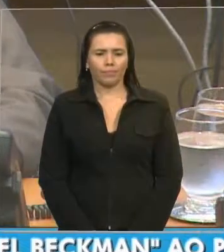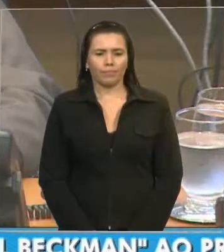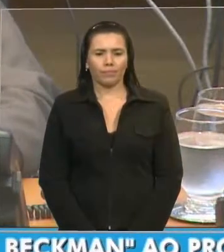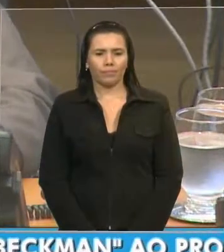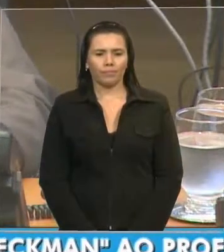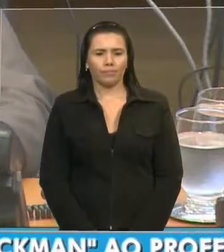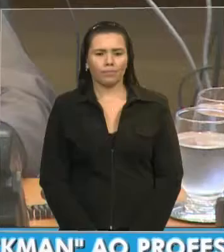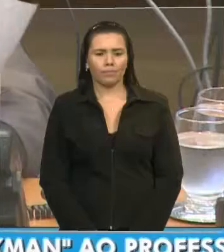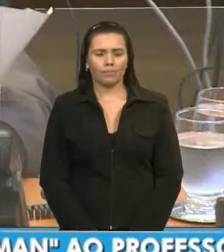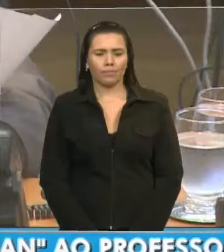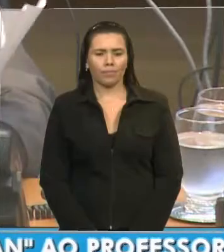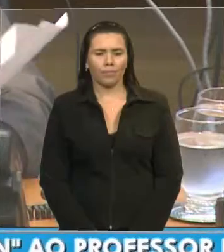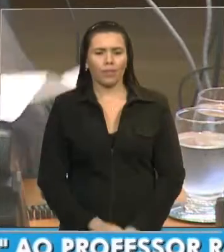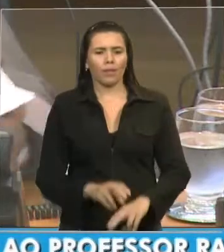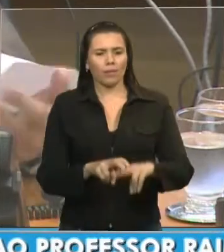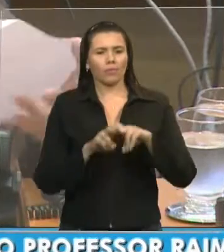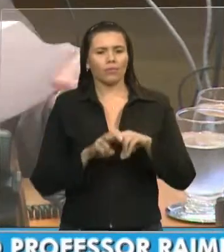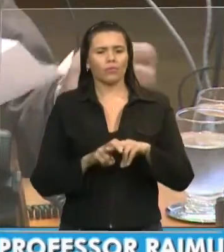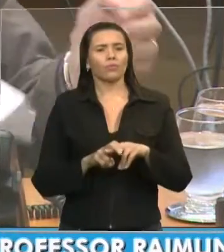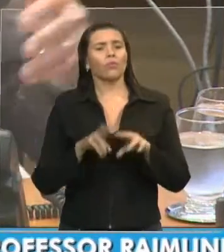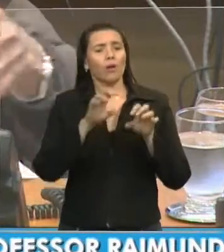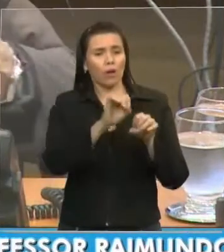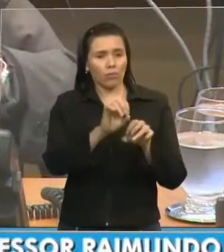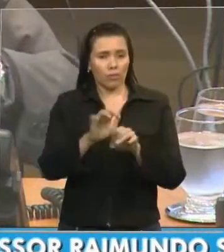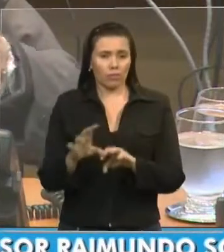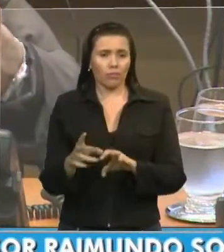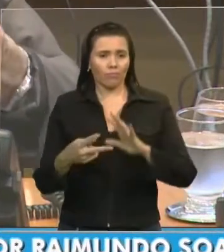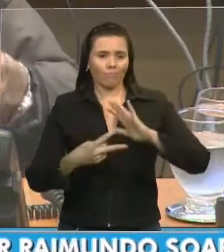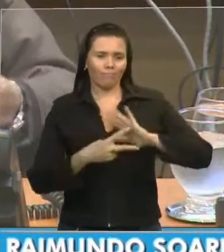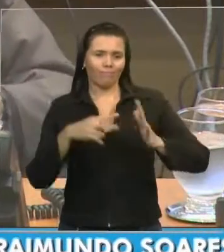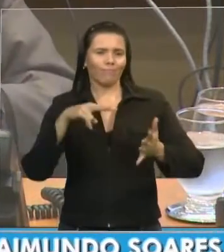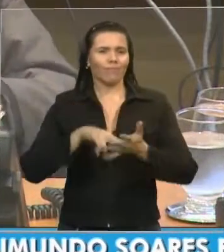Comprometer com a educação é ter vida.